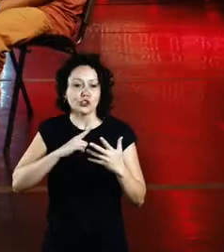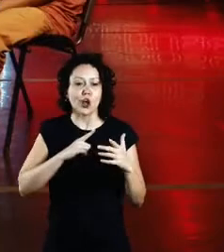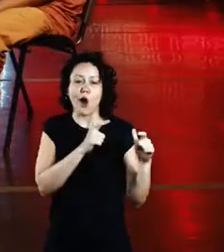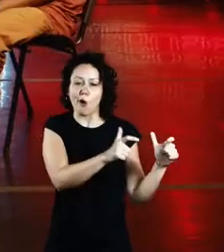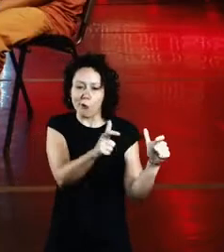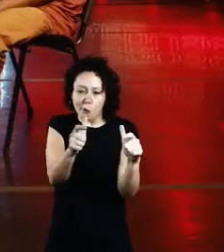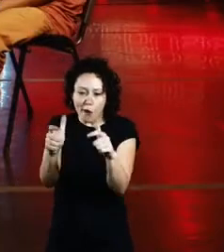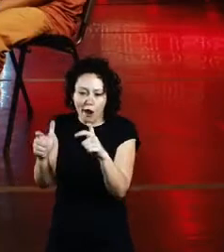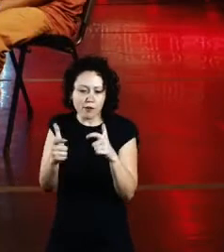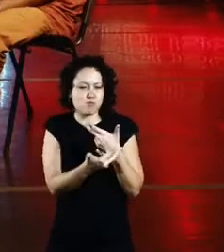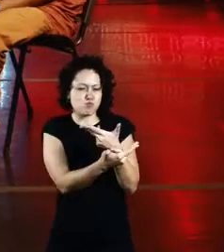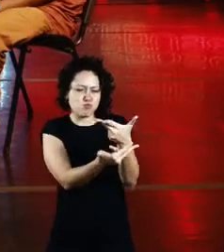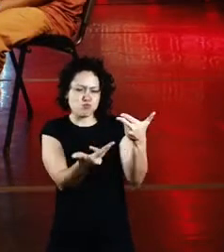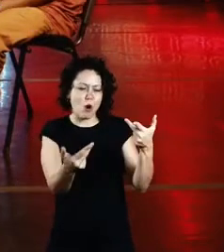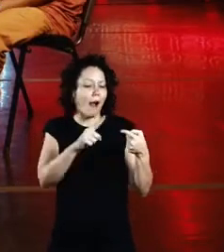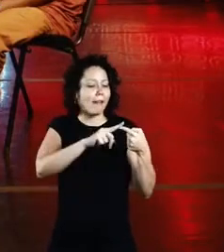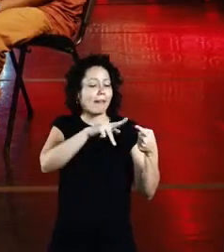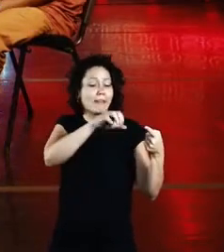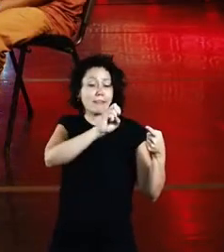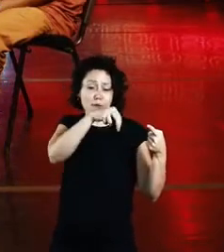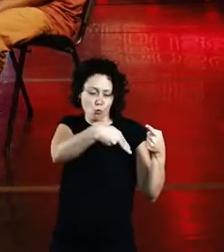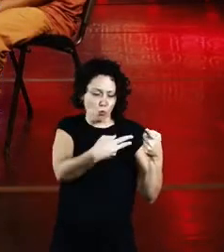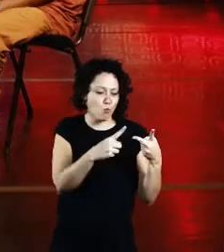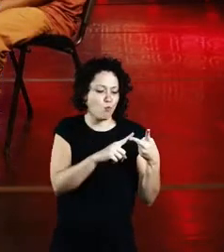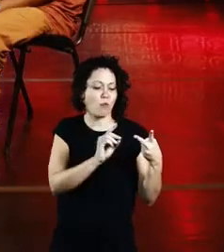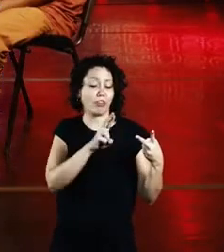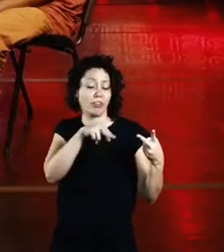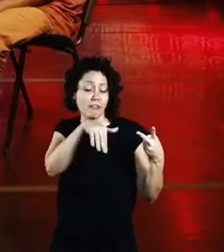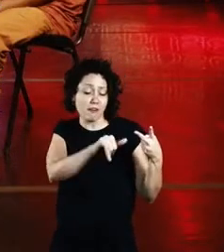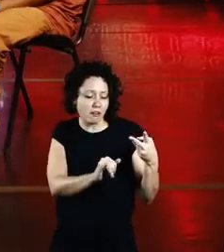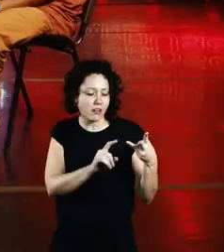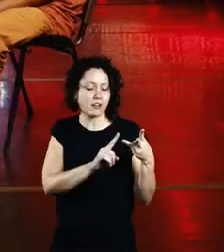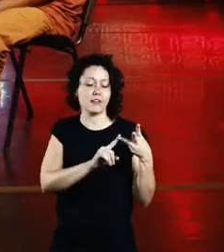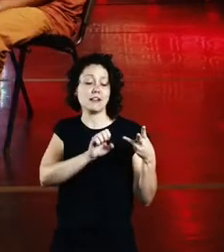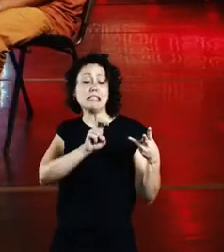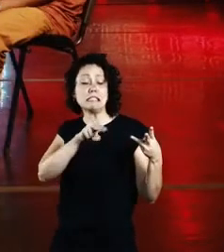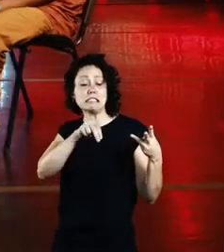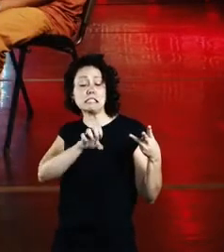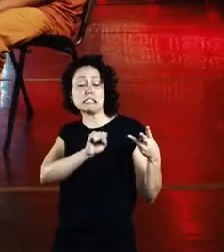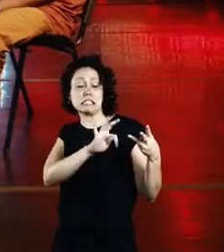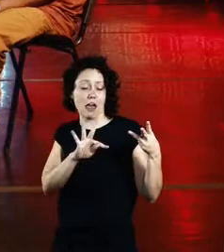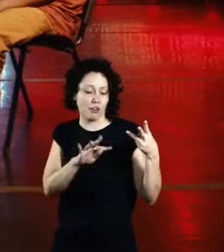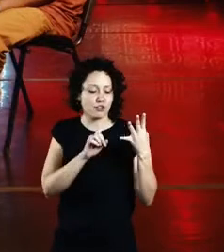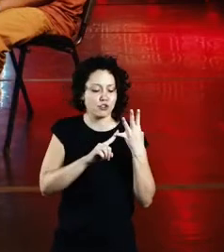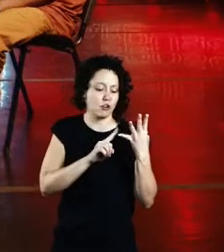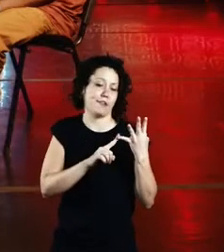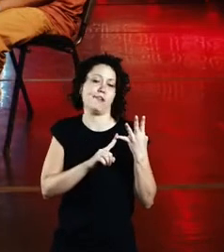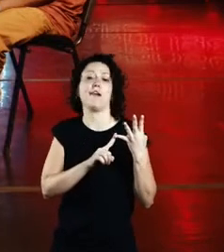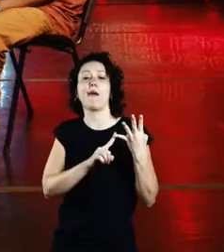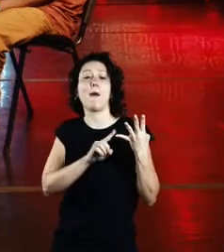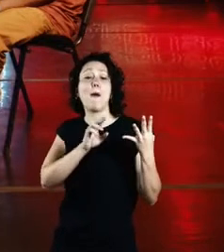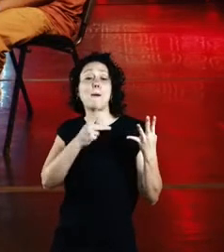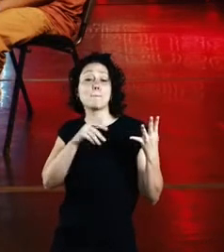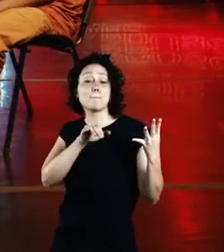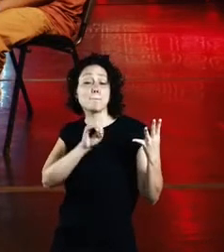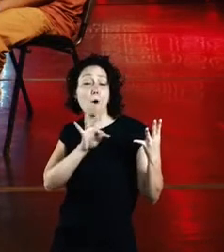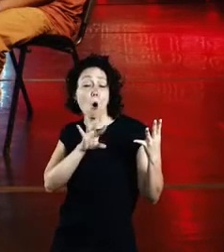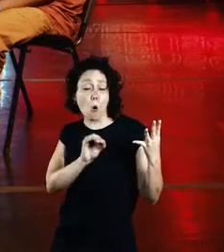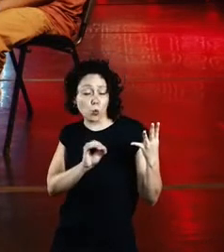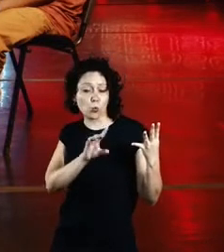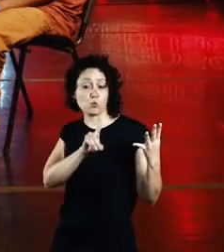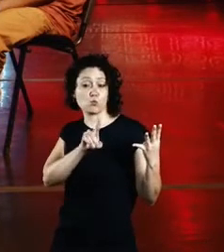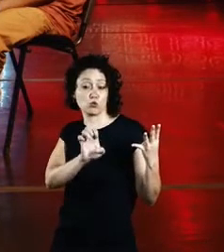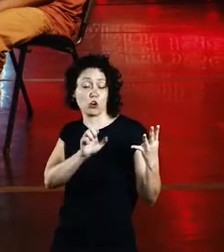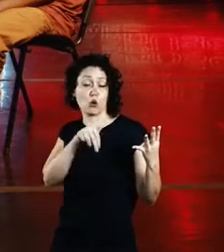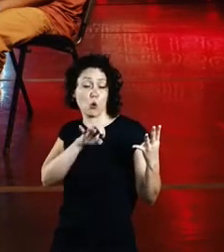Sunset, Neon, Dani. Para acompanhar os caras. Ponto de encontro. Né? Aí, não, Cris era